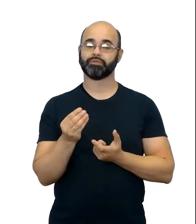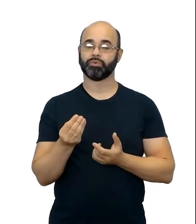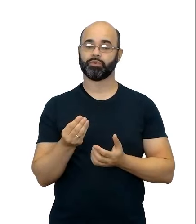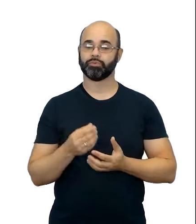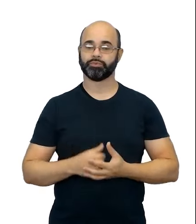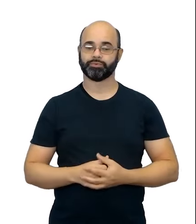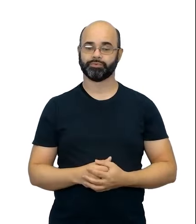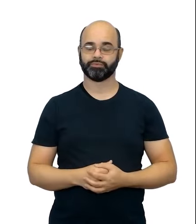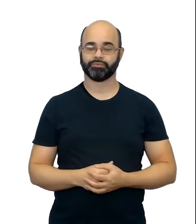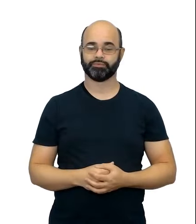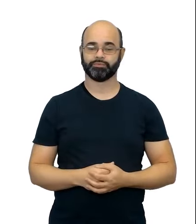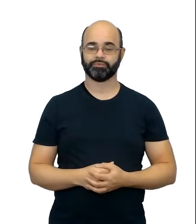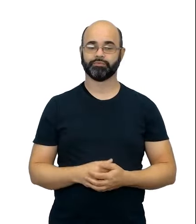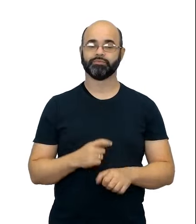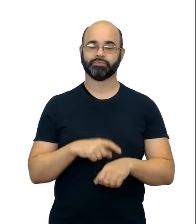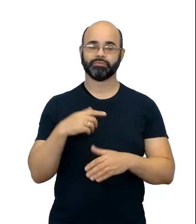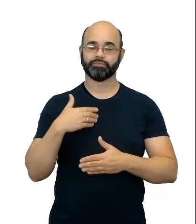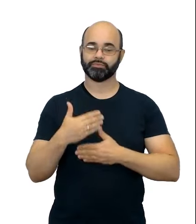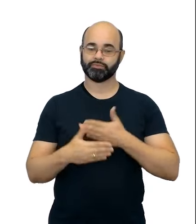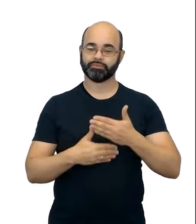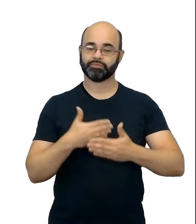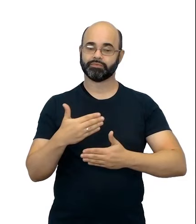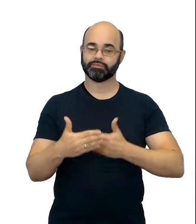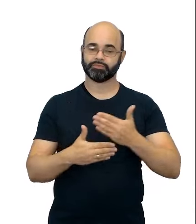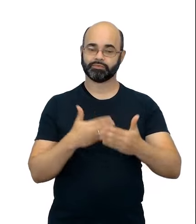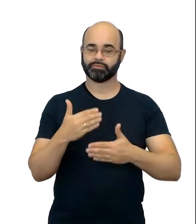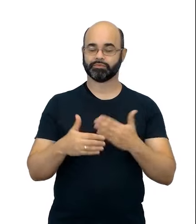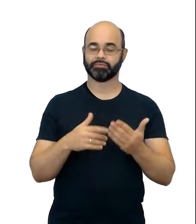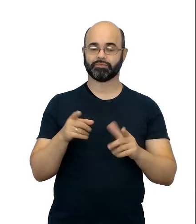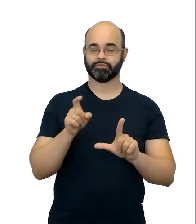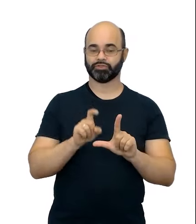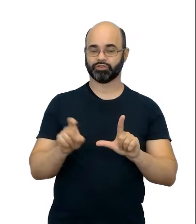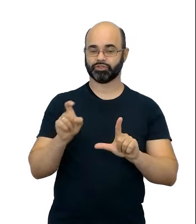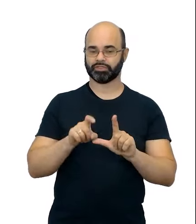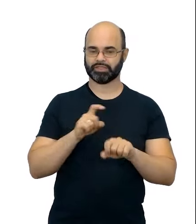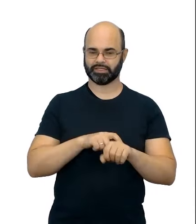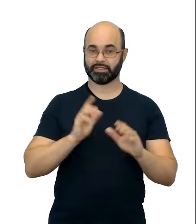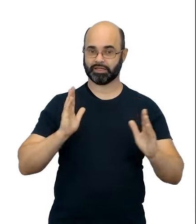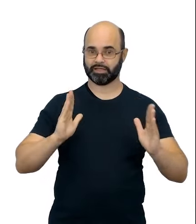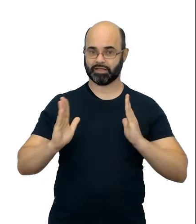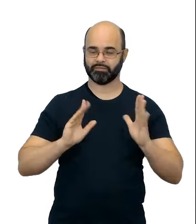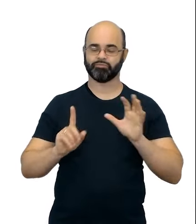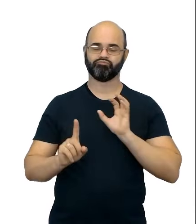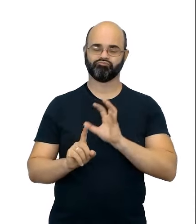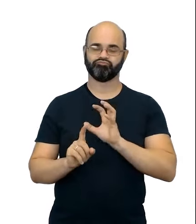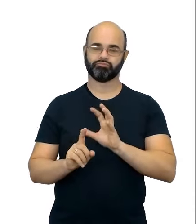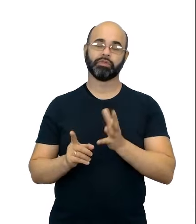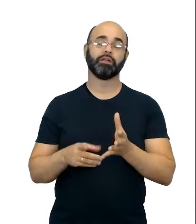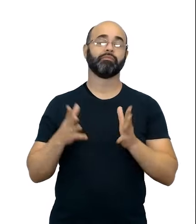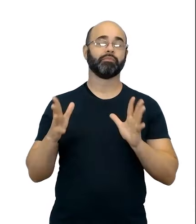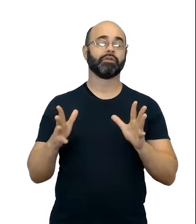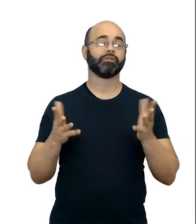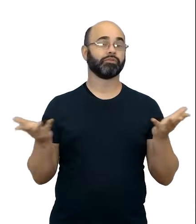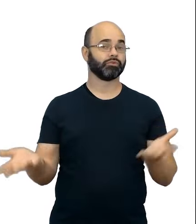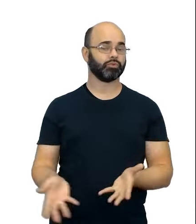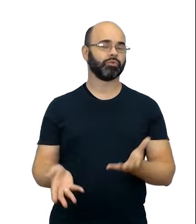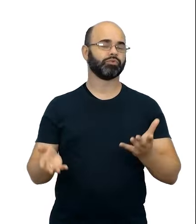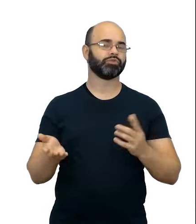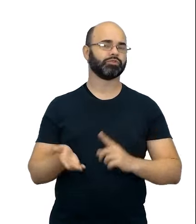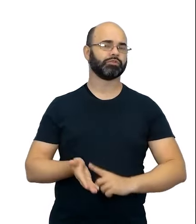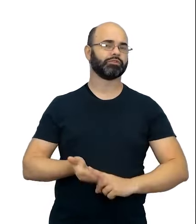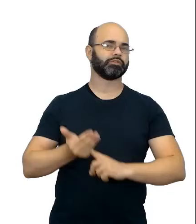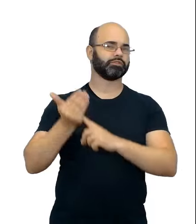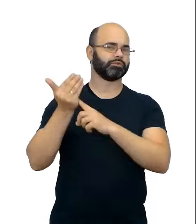das mudanças da nossa era digital. A tecnologia trouxe muito mais elementos, muito